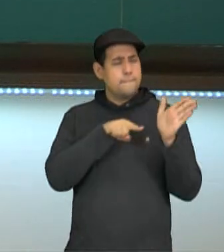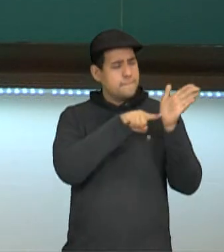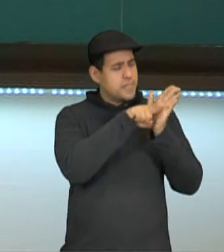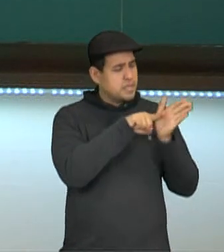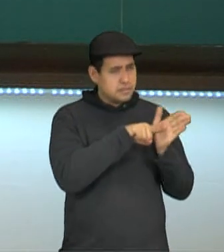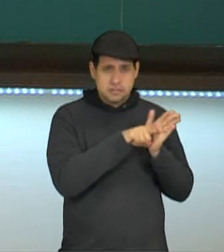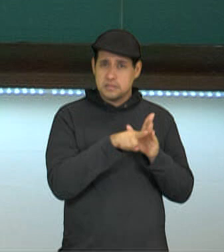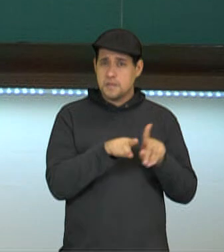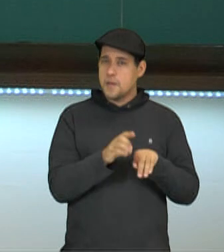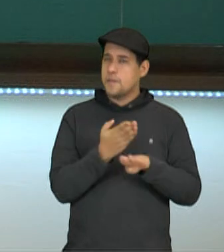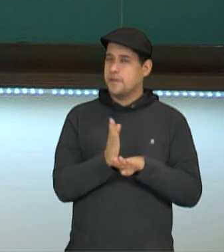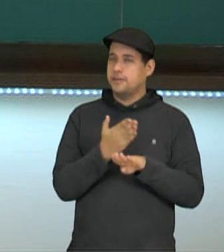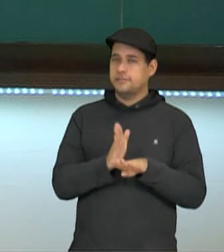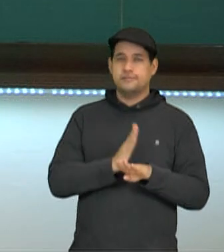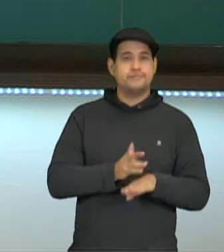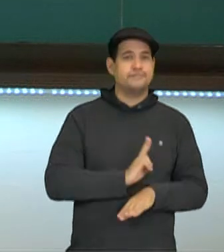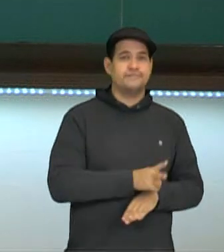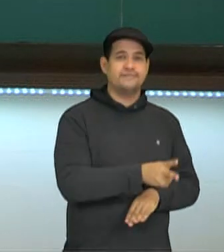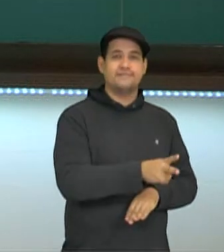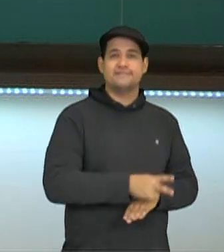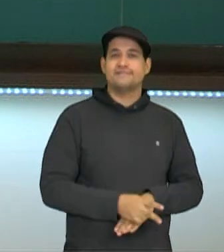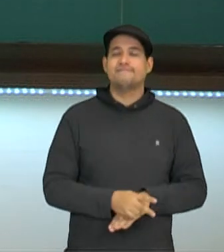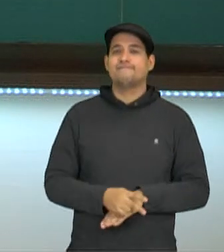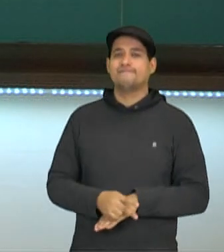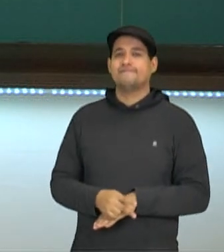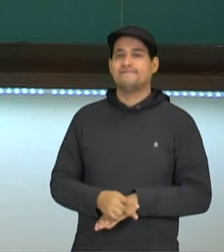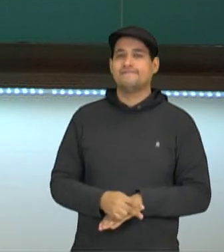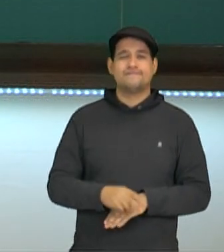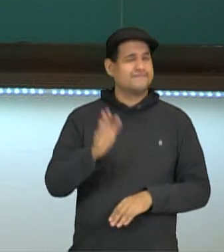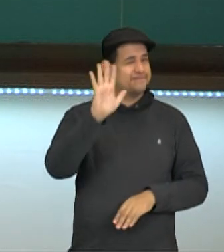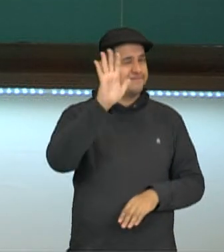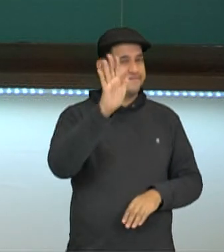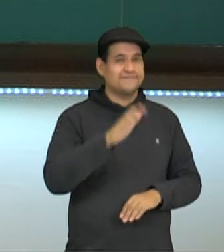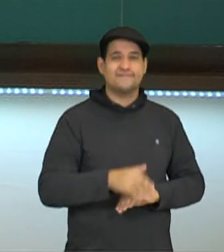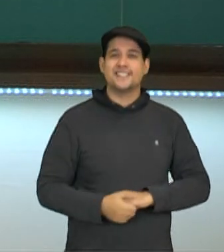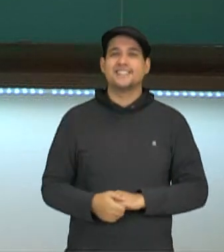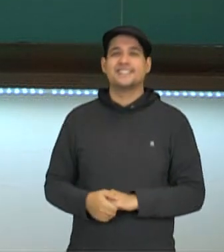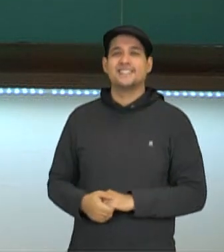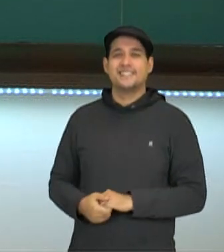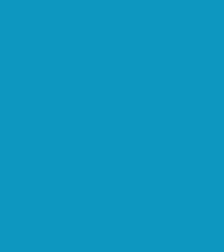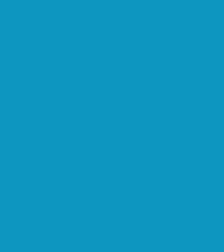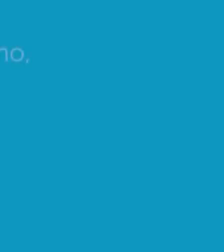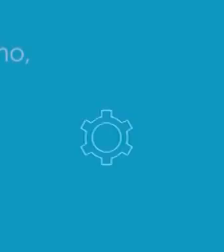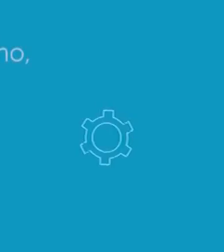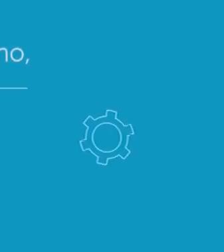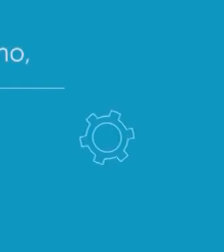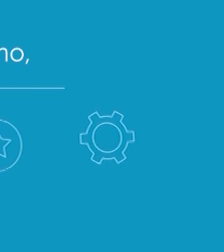pesquisem e pratiquem bastante, tá bom? Thank you so much, guys. So long. Bye, bye.